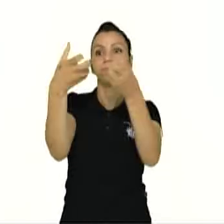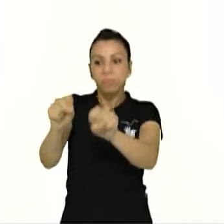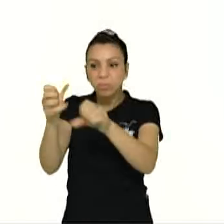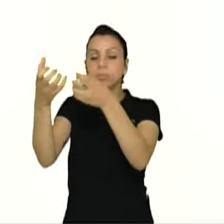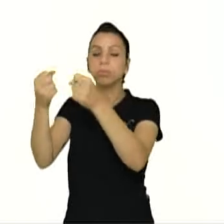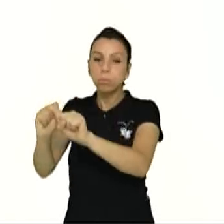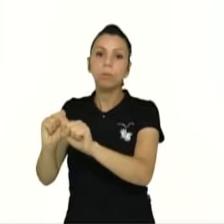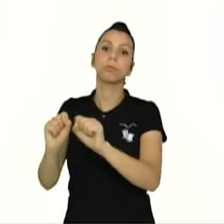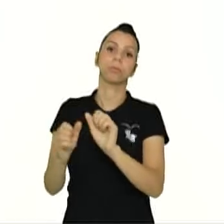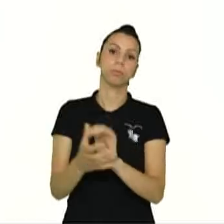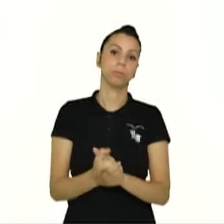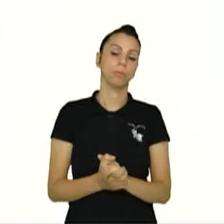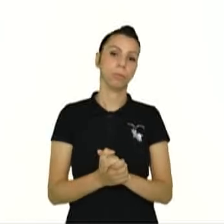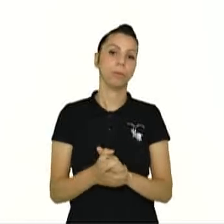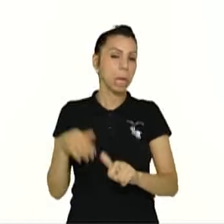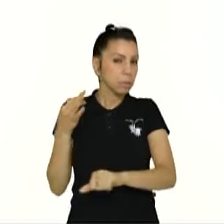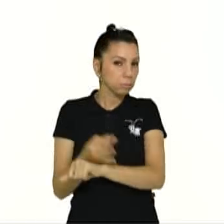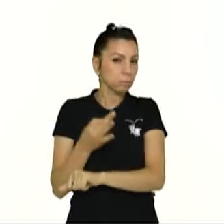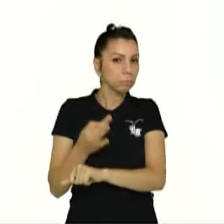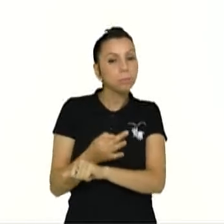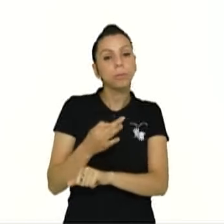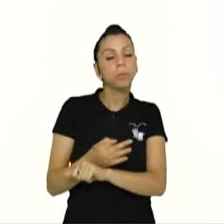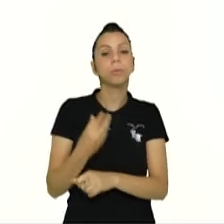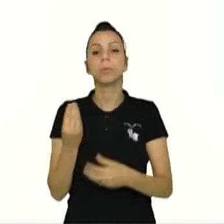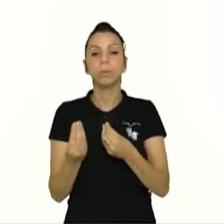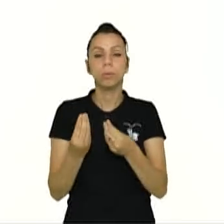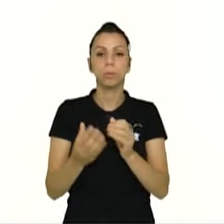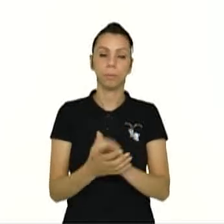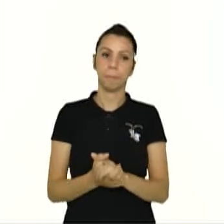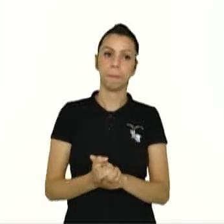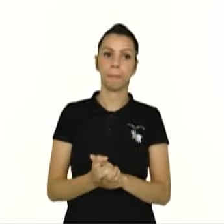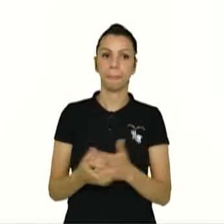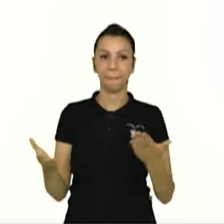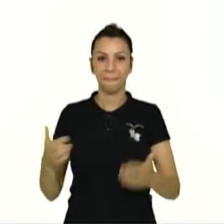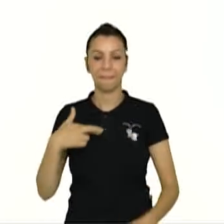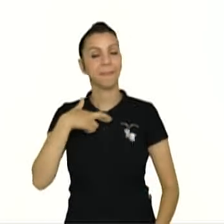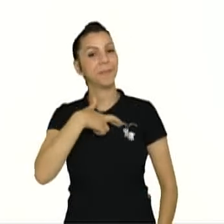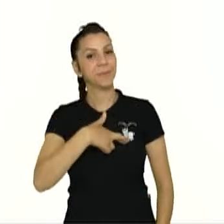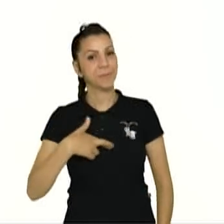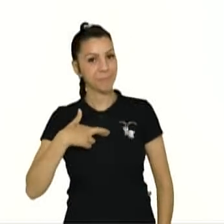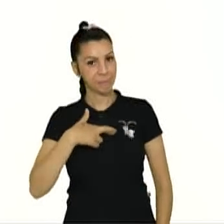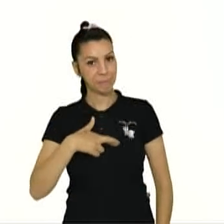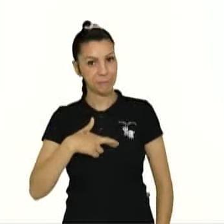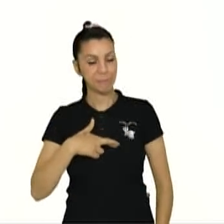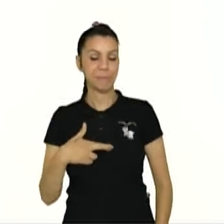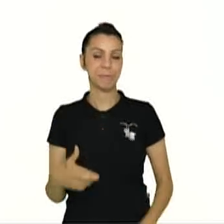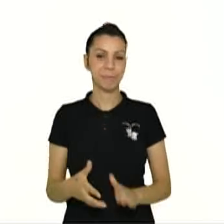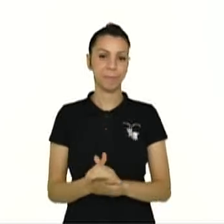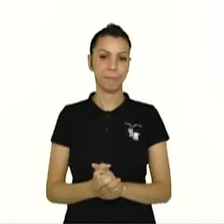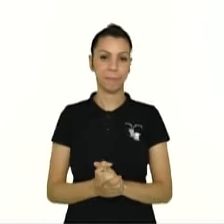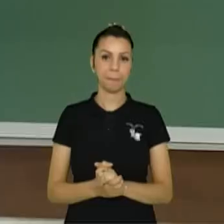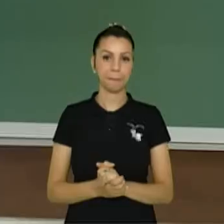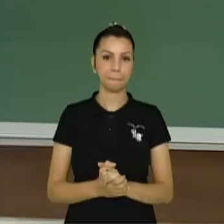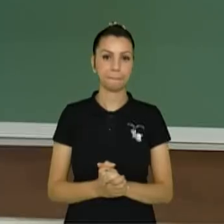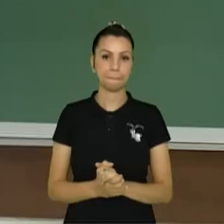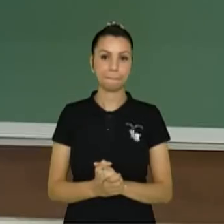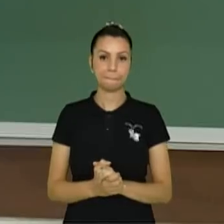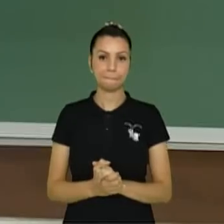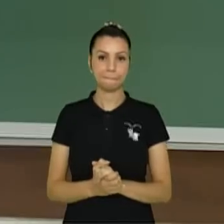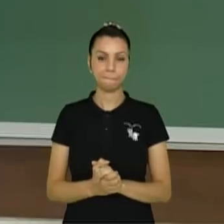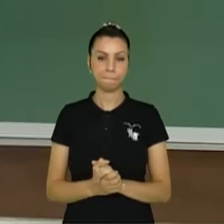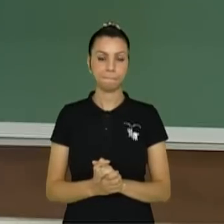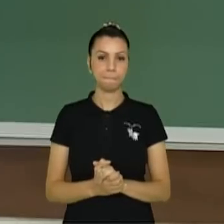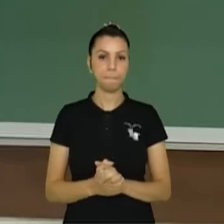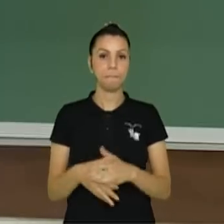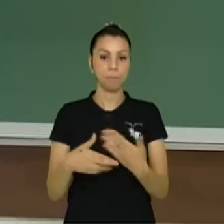Certo? Continuando. O romantismo. Tá? E aqui, gente, vamos